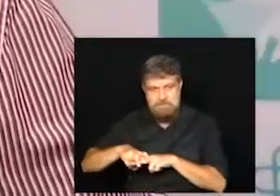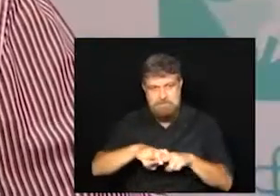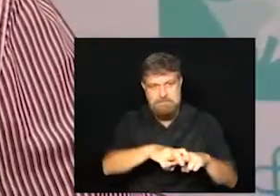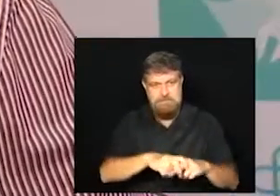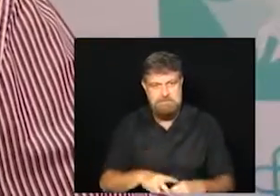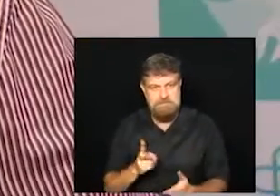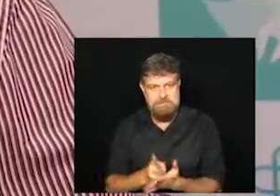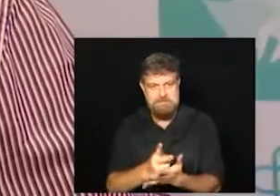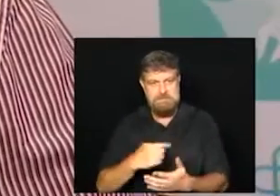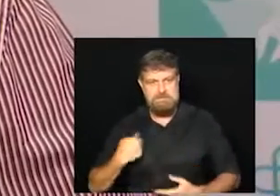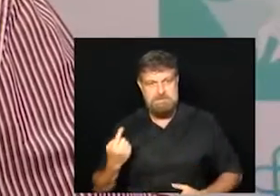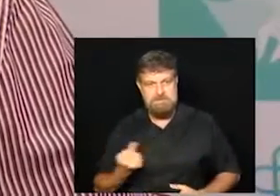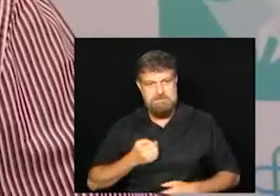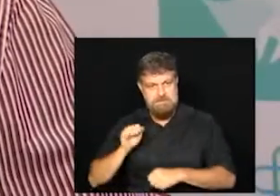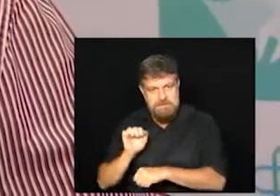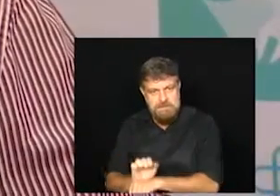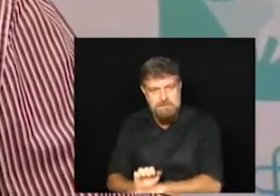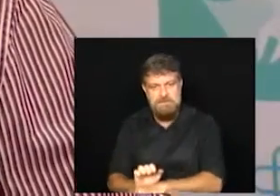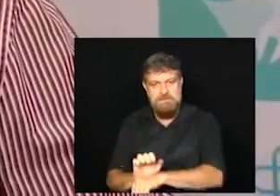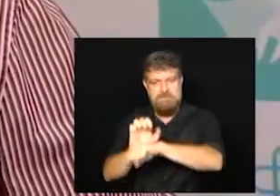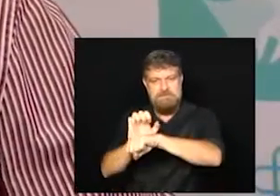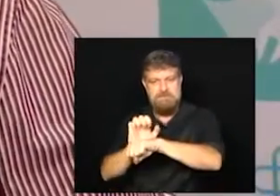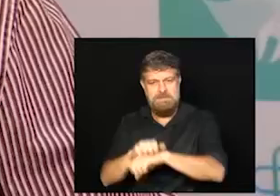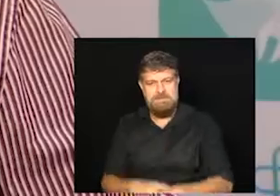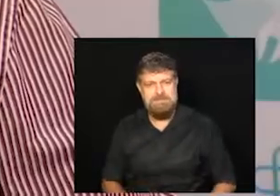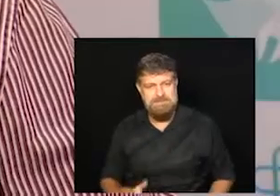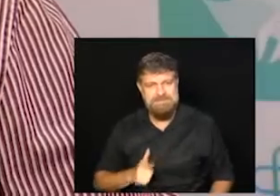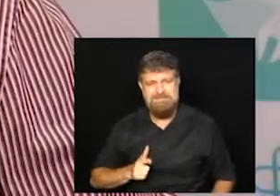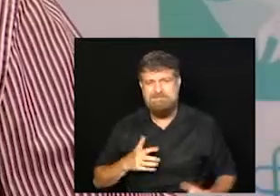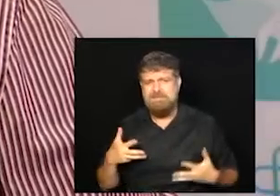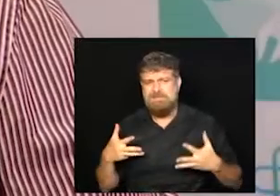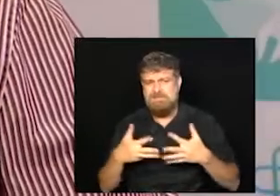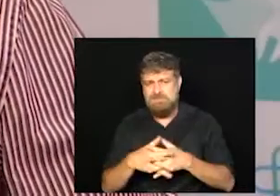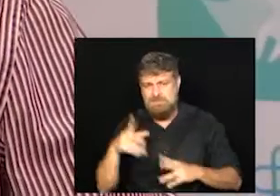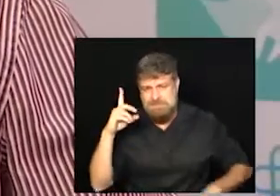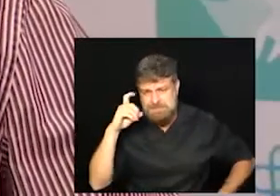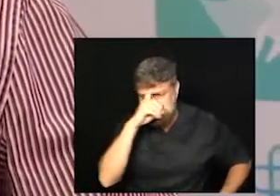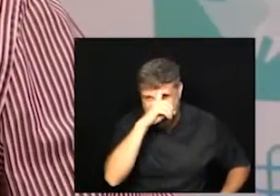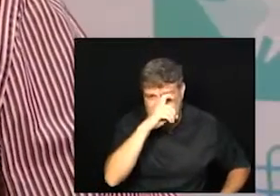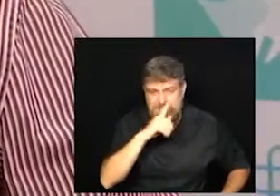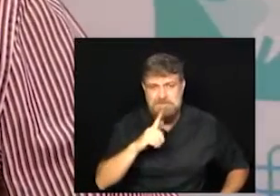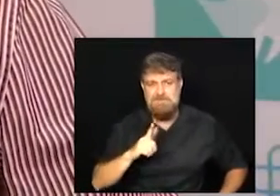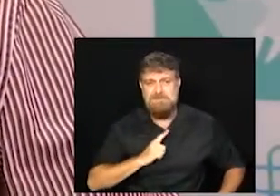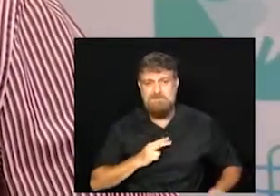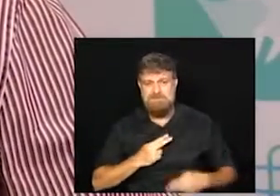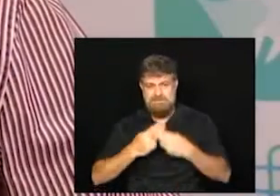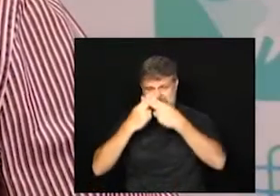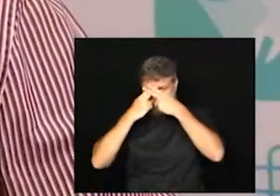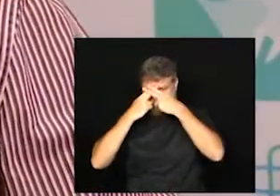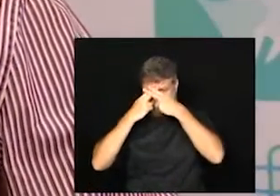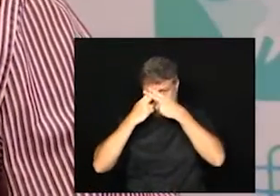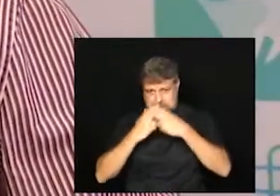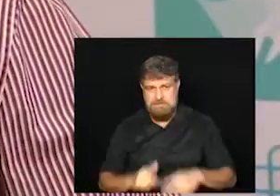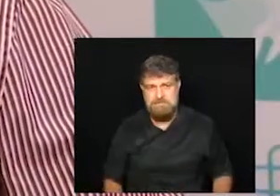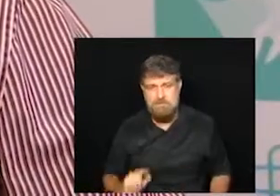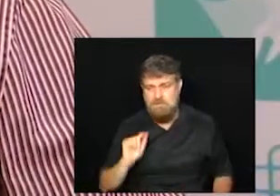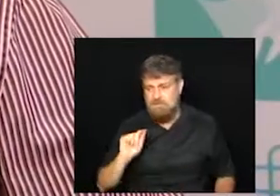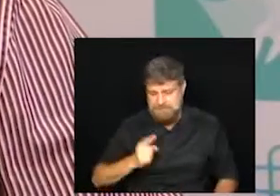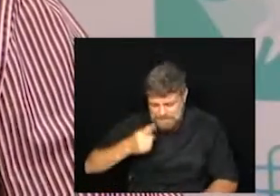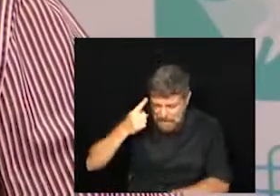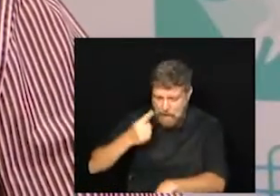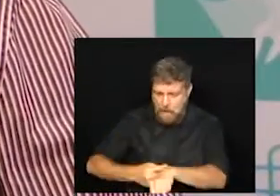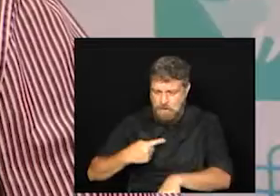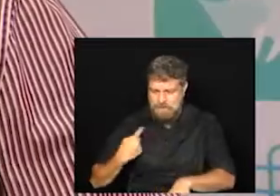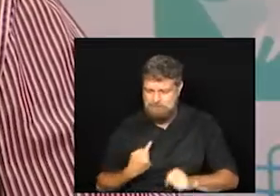Sempre temos que ter esperança. Por mais complexo, por mais traumático que seja o